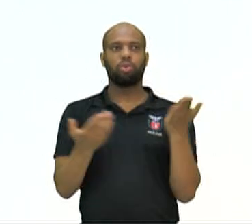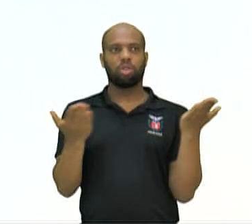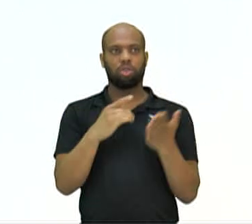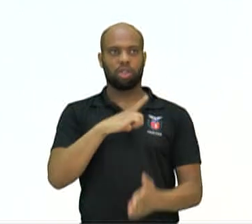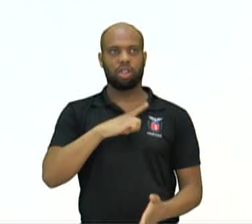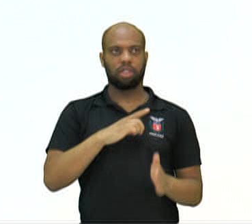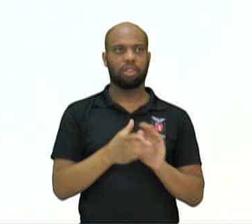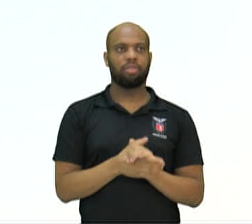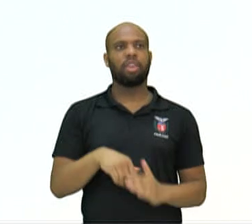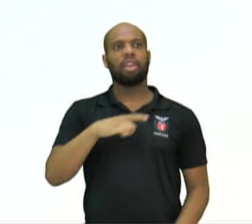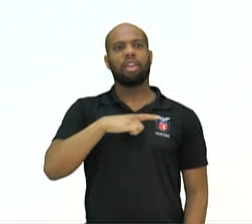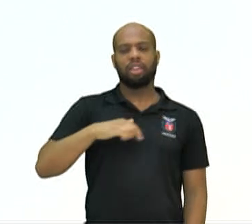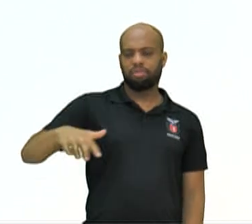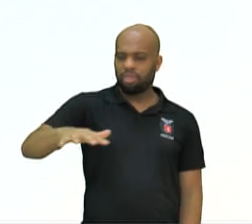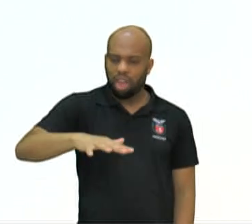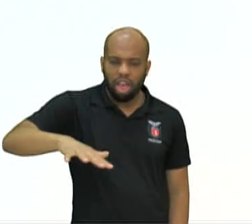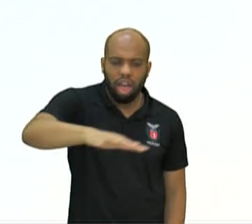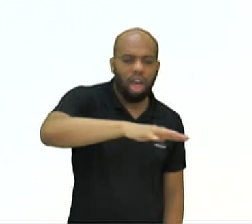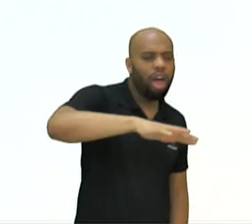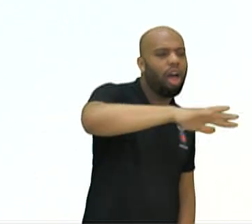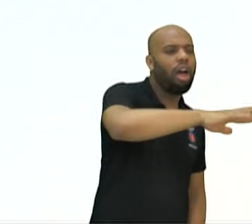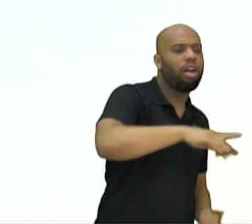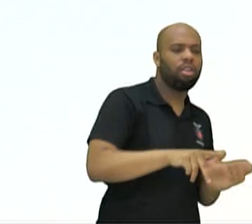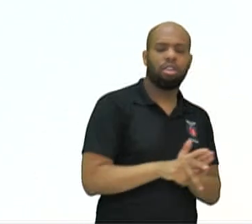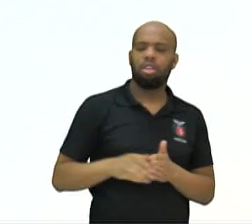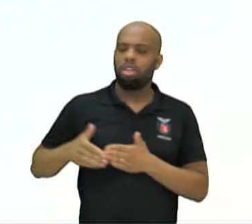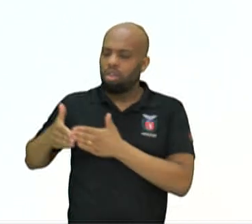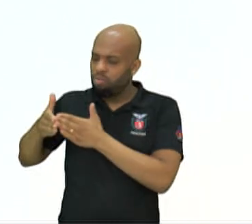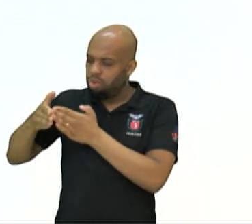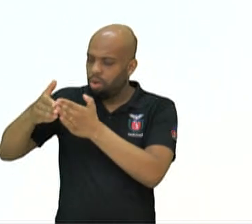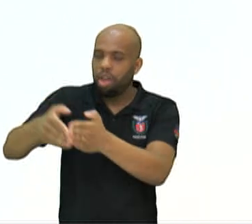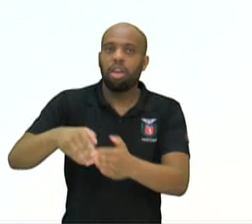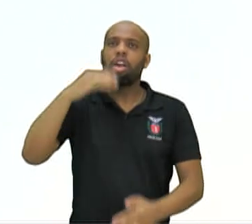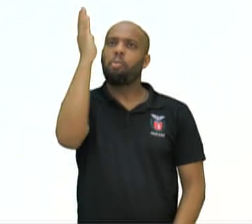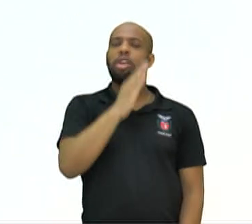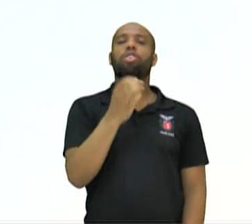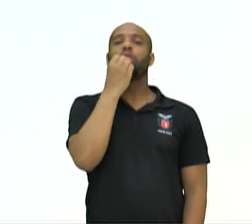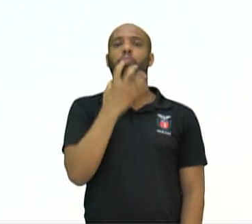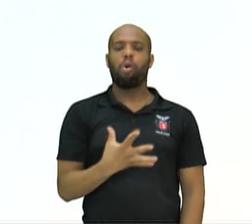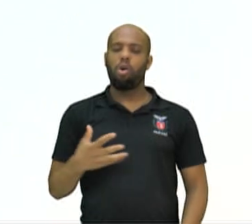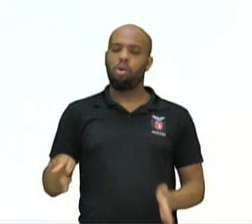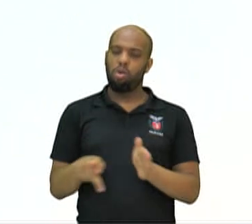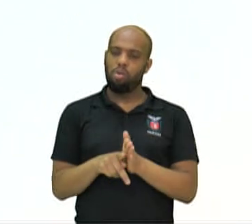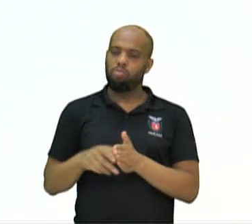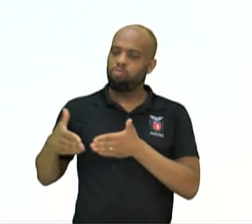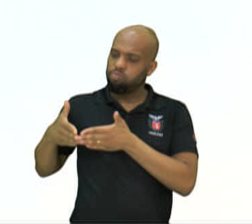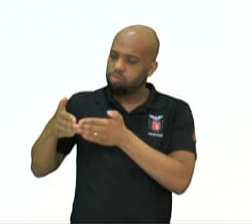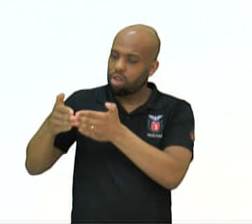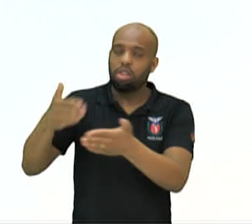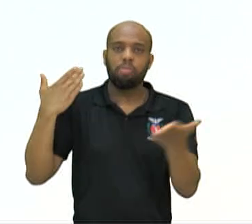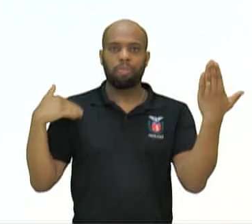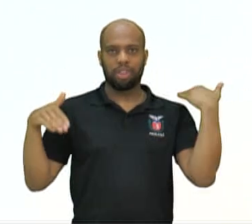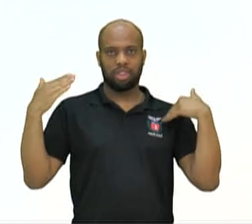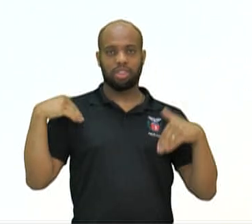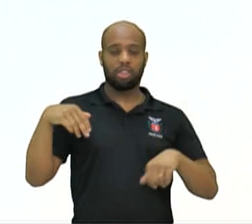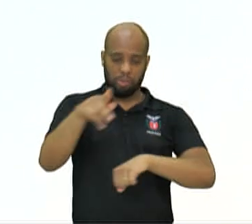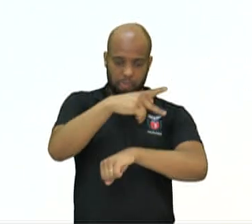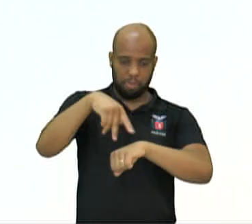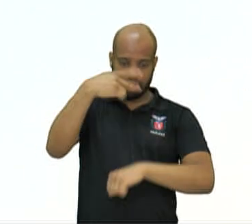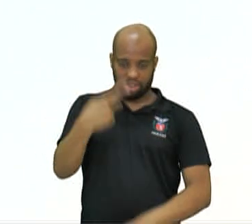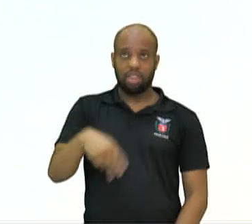Com muitas áreas navegáveis, o Brasil é ideal para passeios de barco. O país